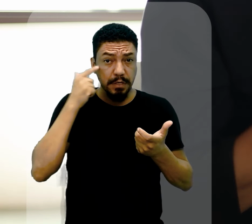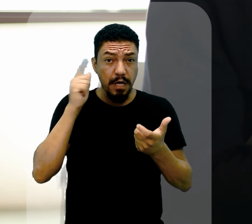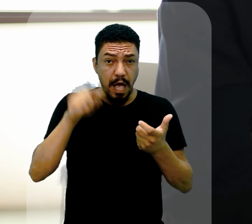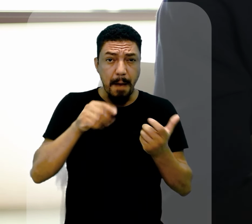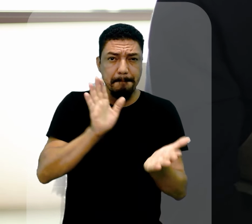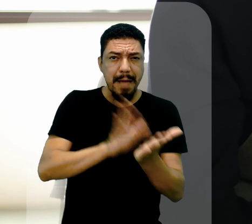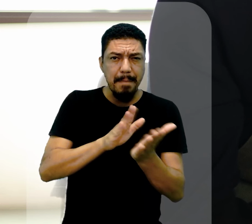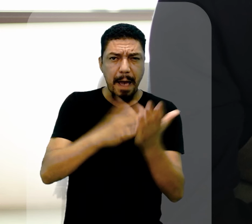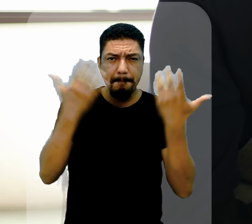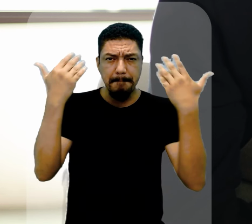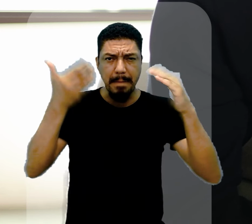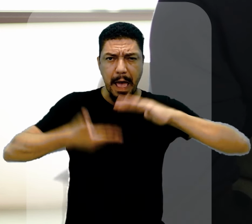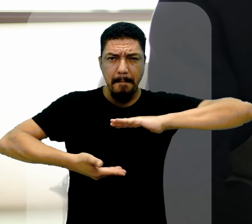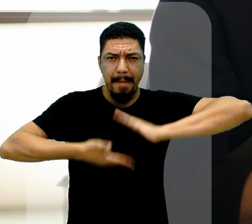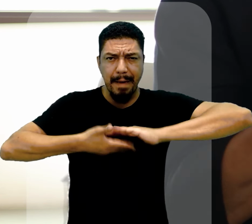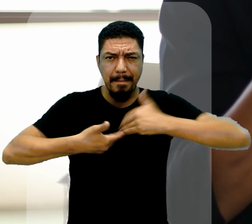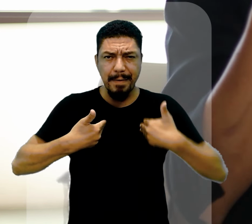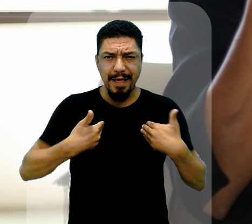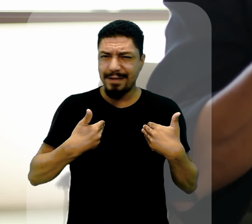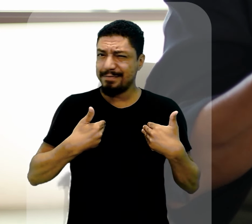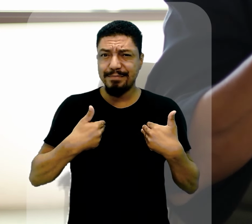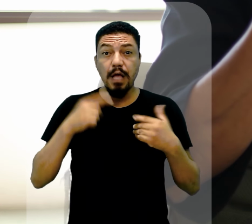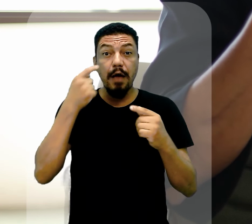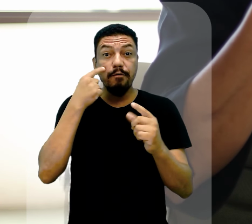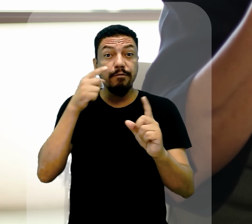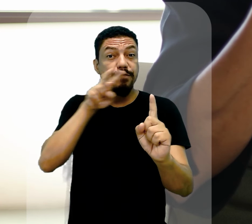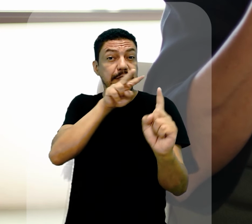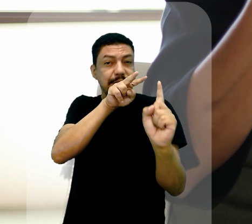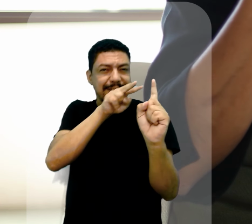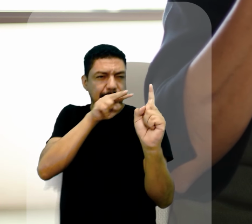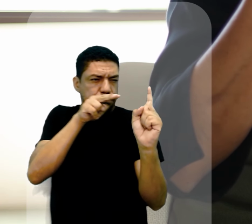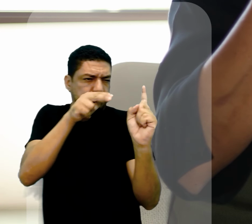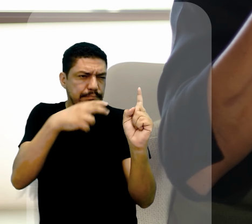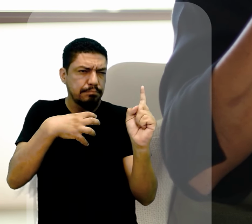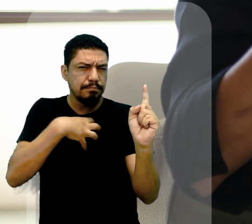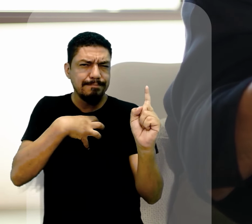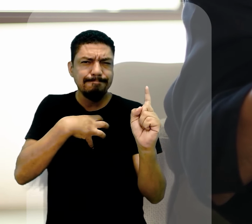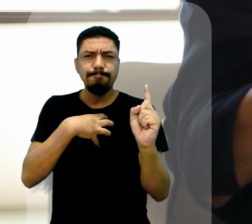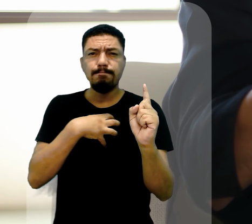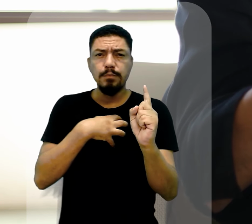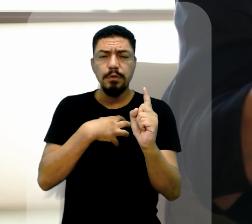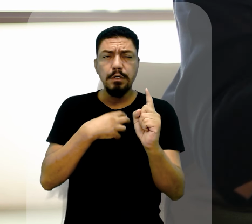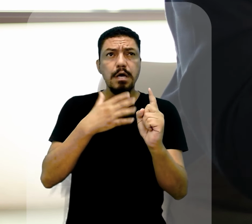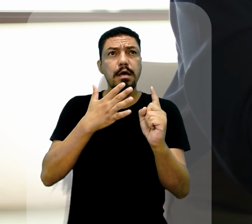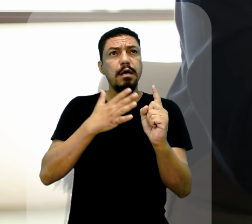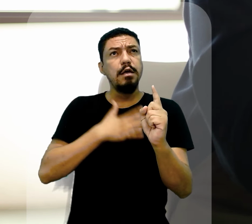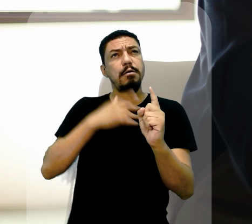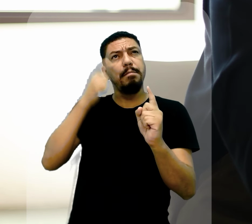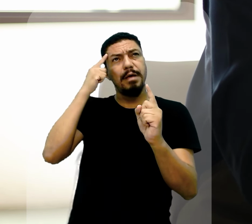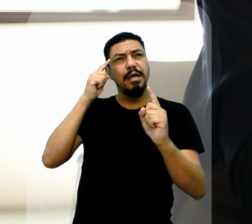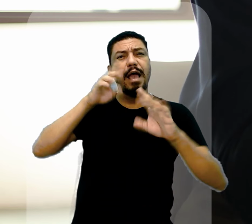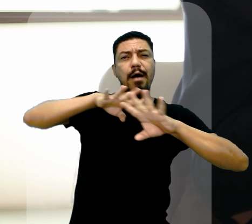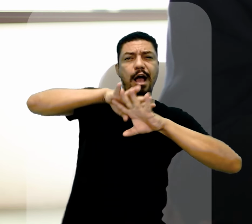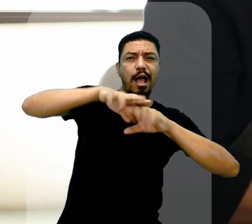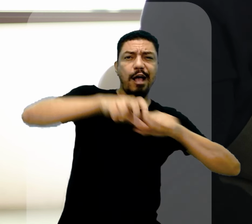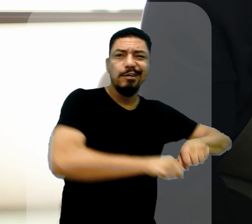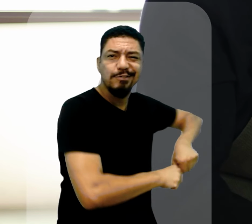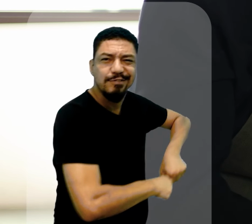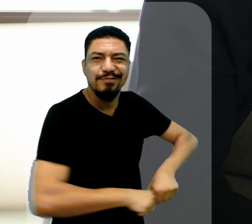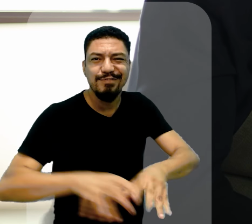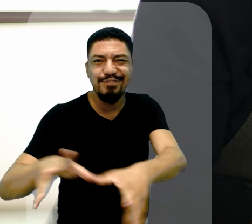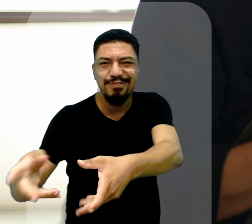de perspectiva. Do olhar para aquilo que para mim pode ser uma rede de pesca, para o outro pode ser